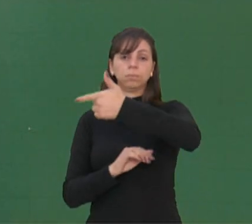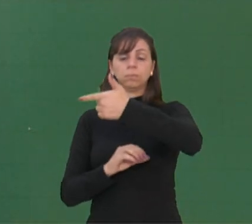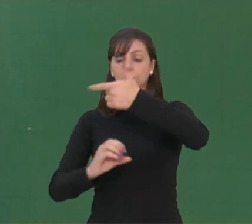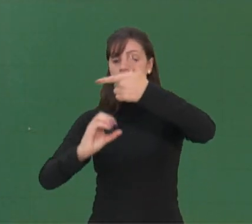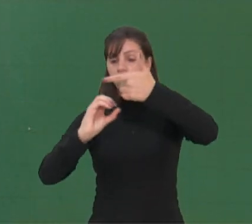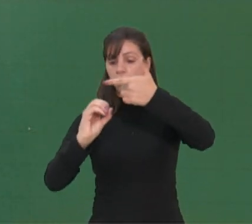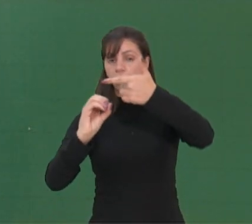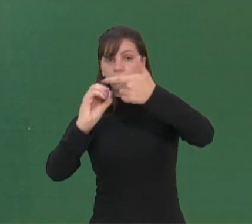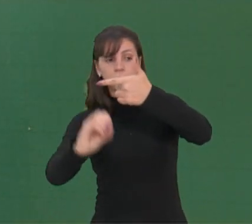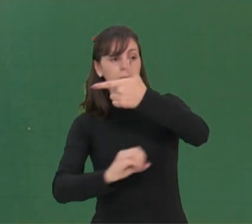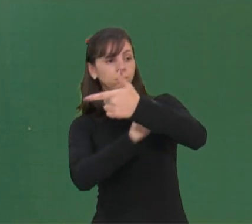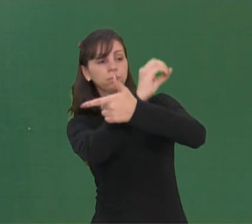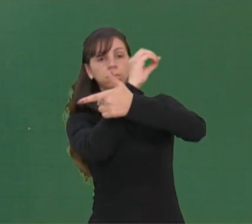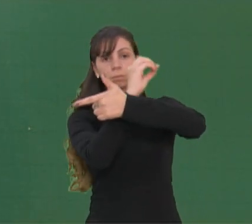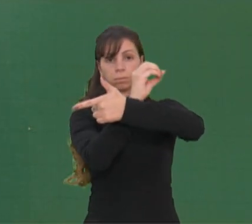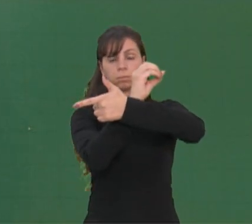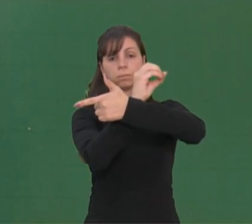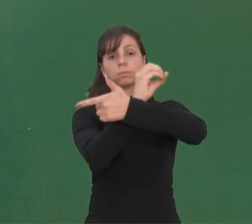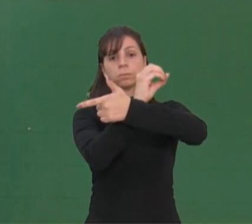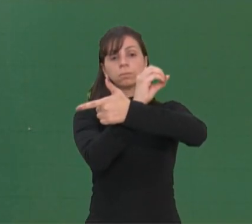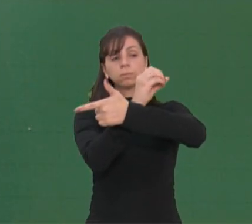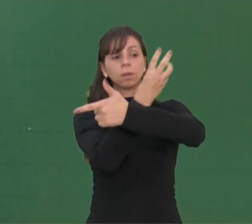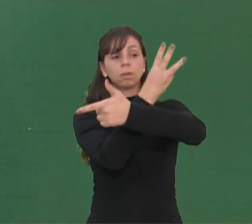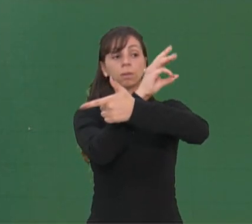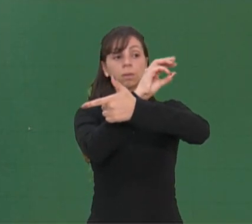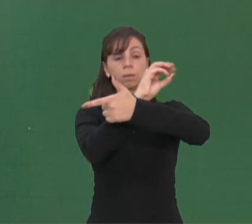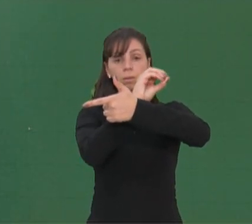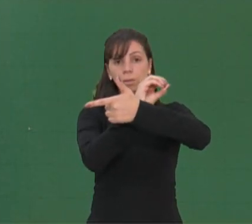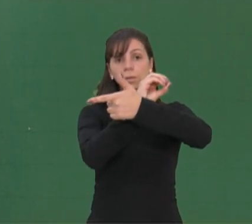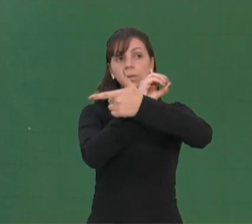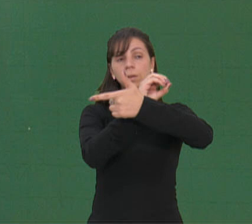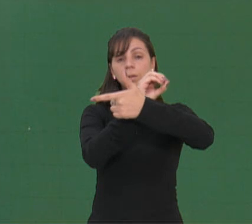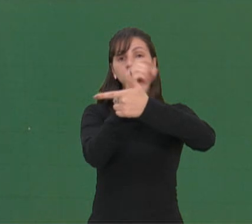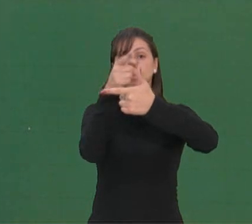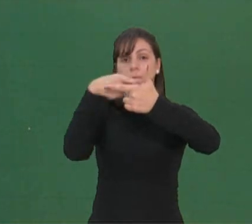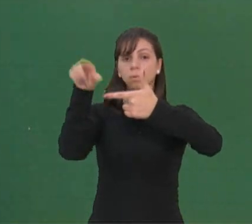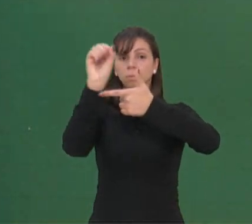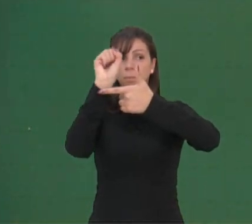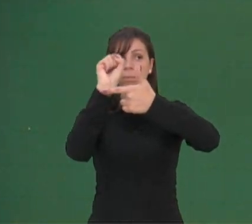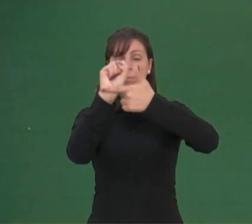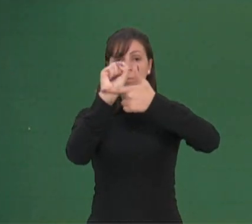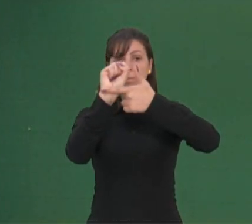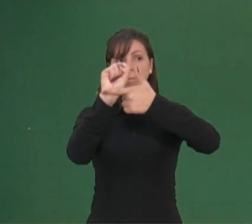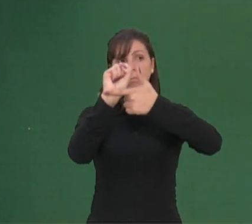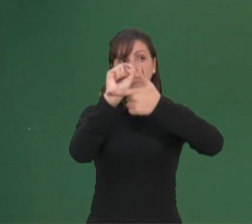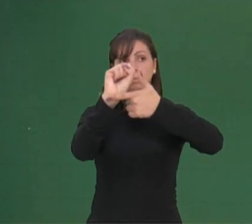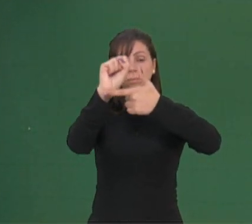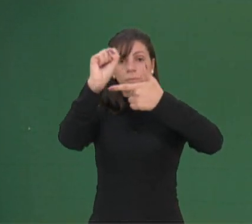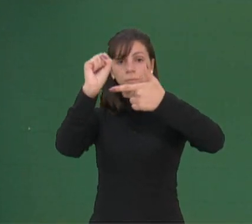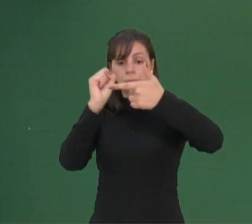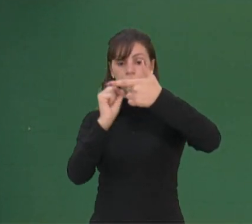30 dividido por 8 é quanto? 8 vezes 3 é 24, é o número mais próximo.